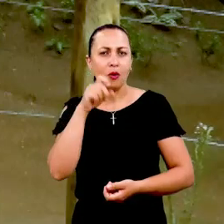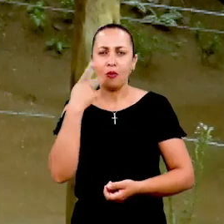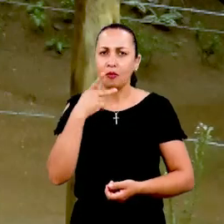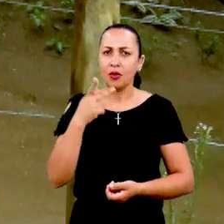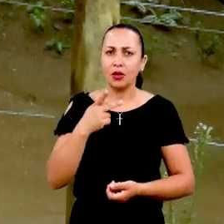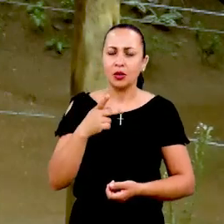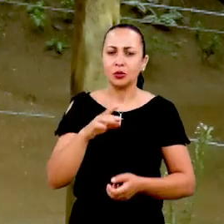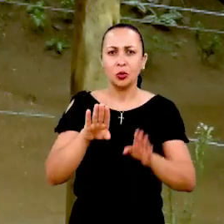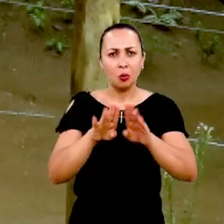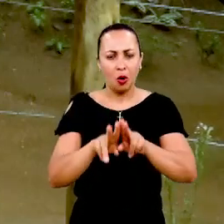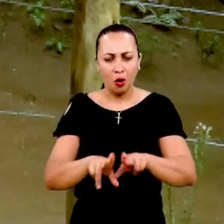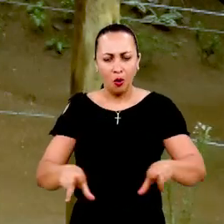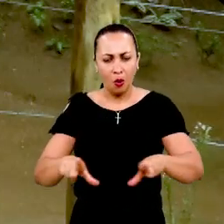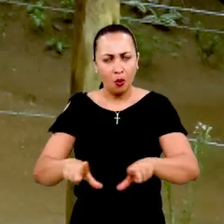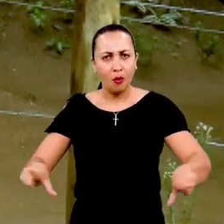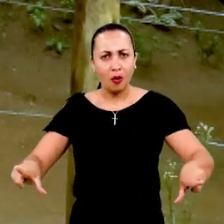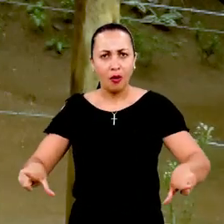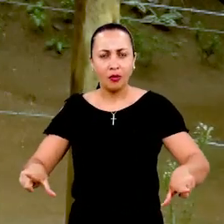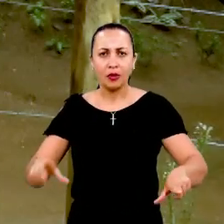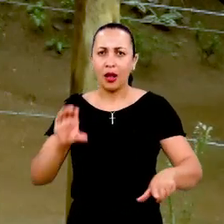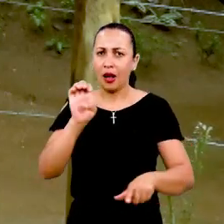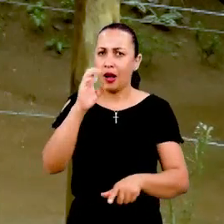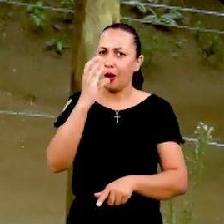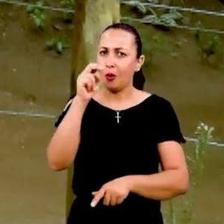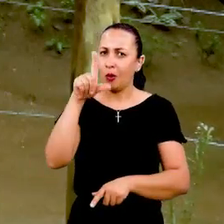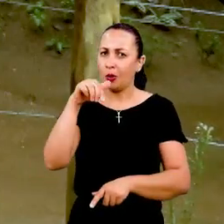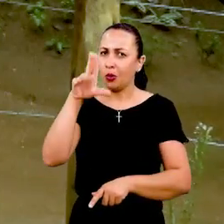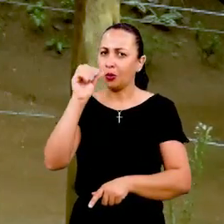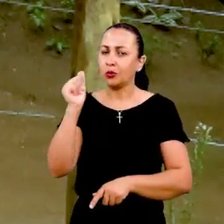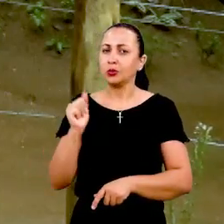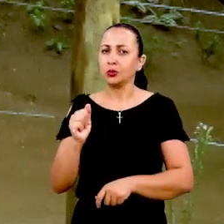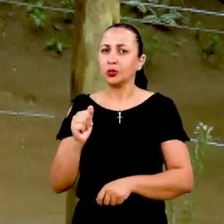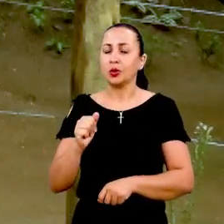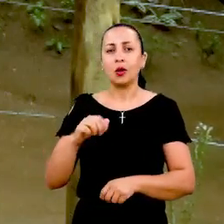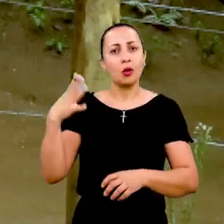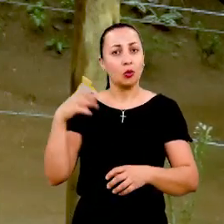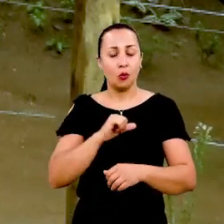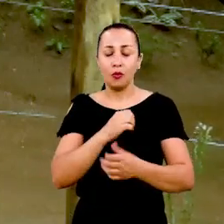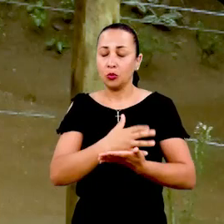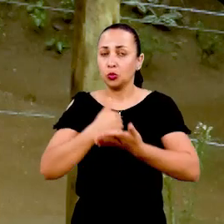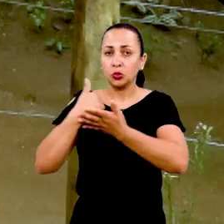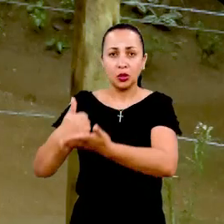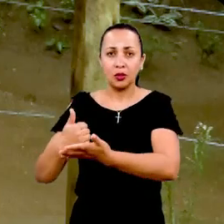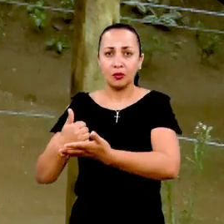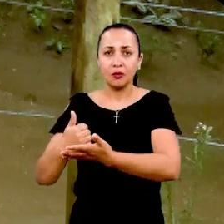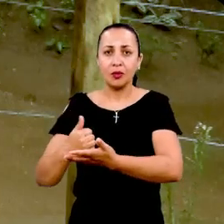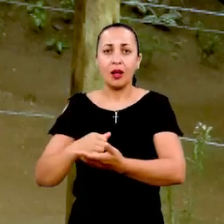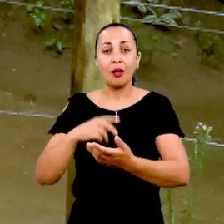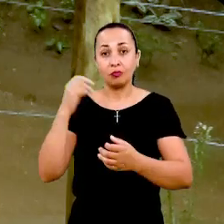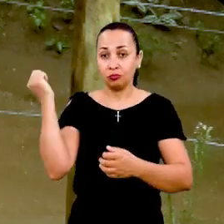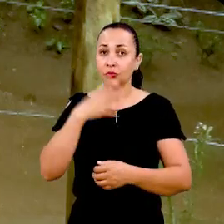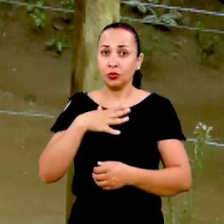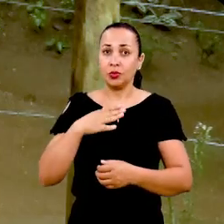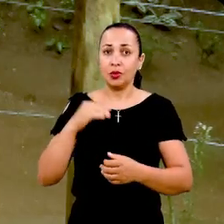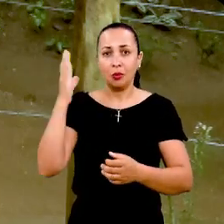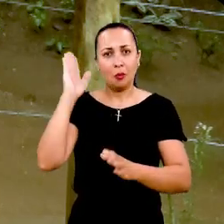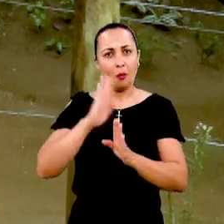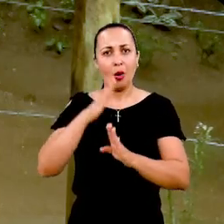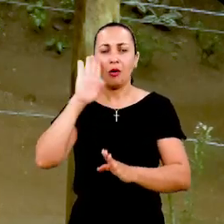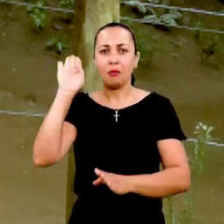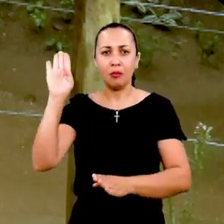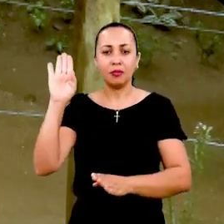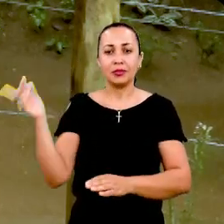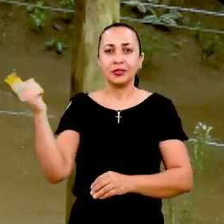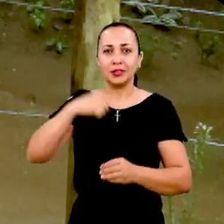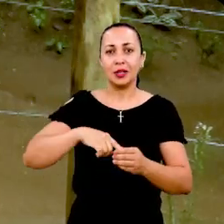Você já ouviu falar em asfalto ecológico? Com propriedades inovadoras e ecologicamente sustentáveis, a novidade promete